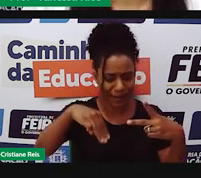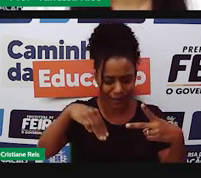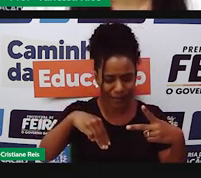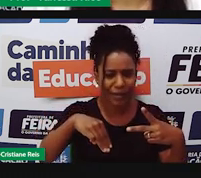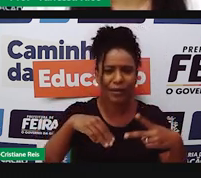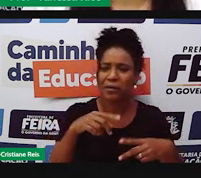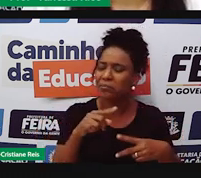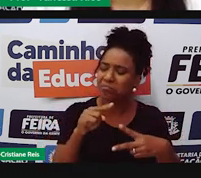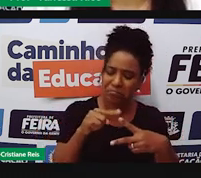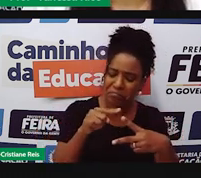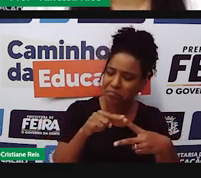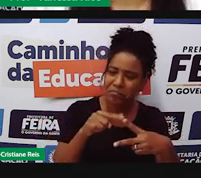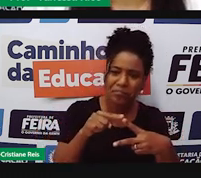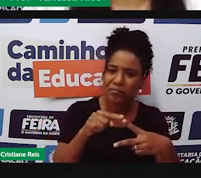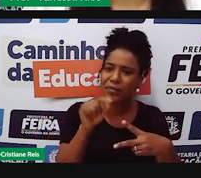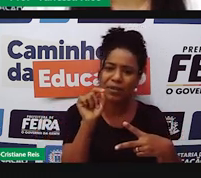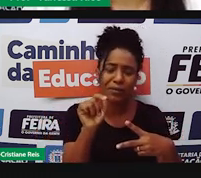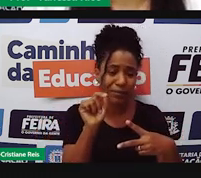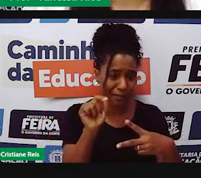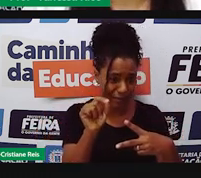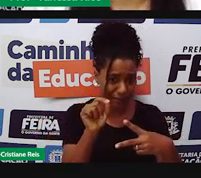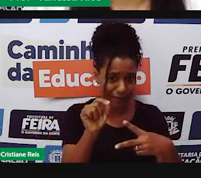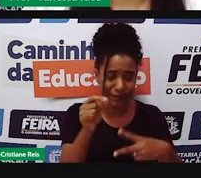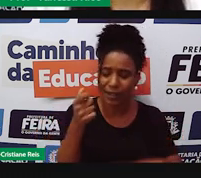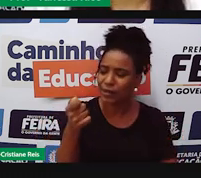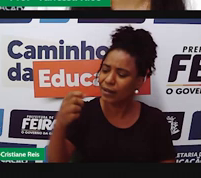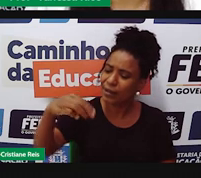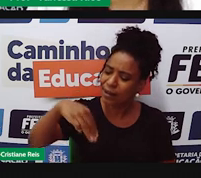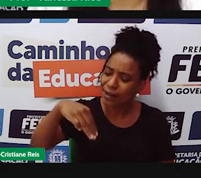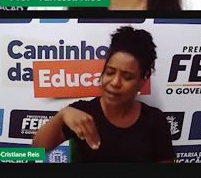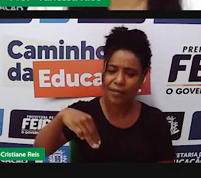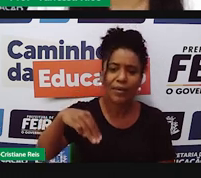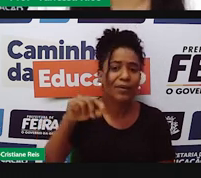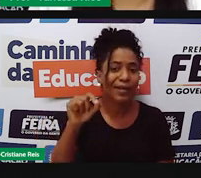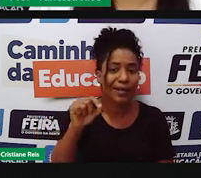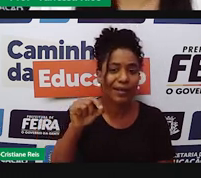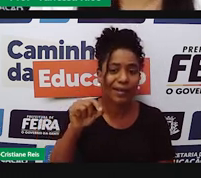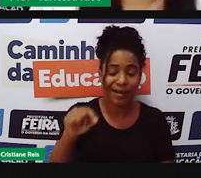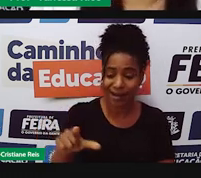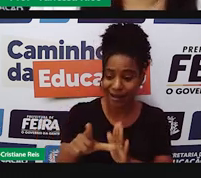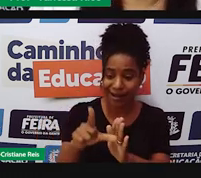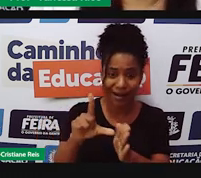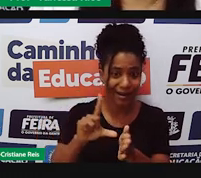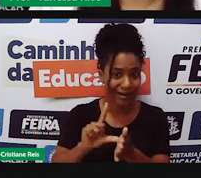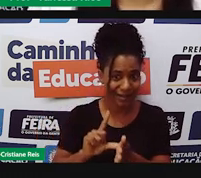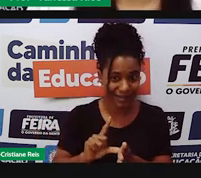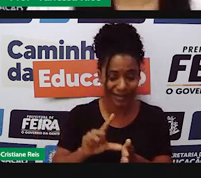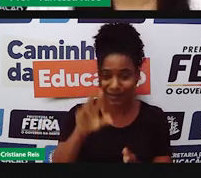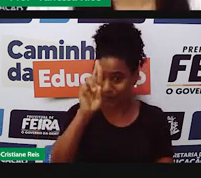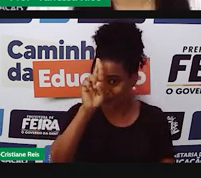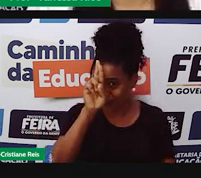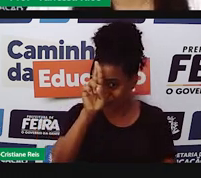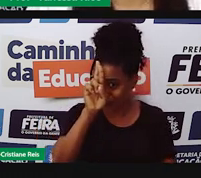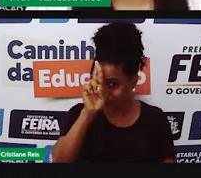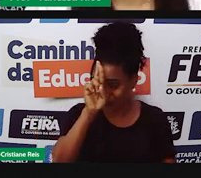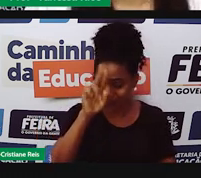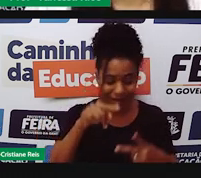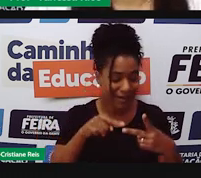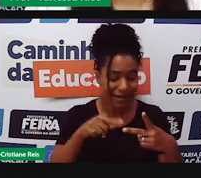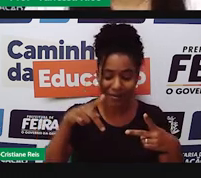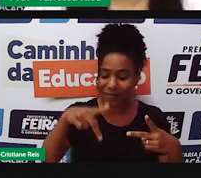que que a gente identifica aí nessas informações? AM significa aí antes do meio-dia e